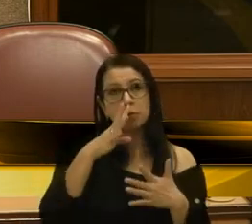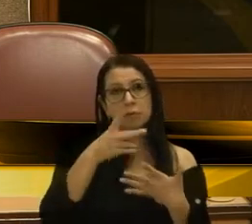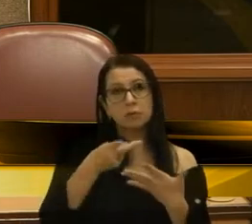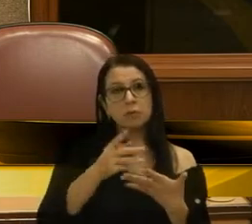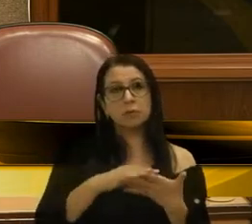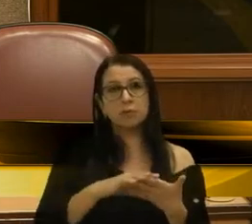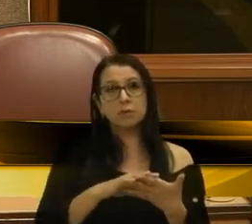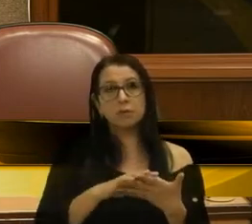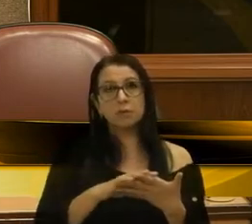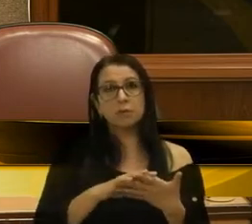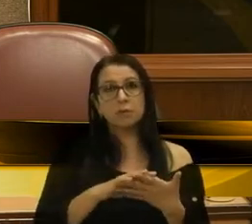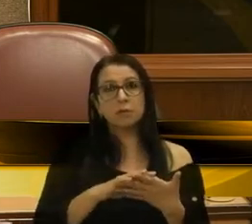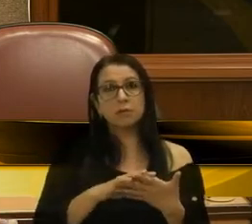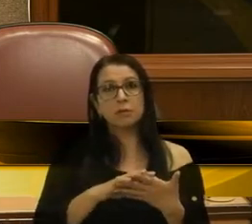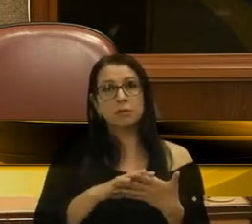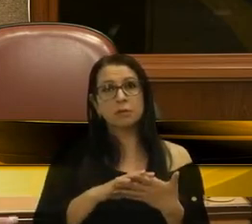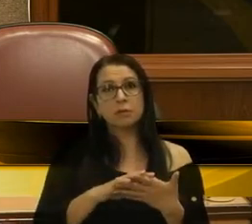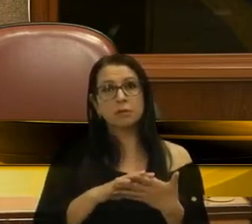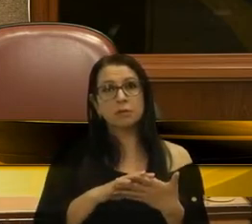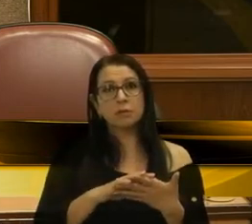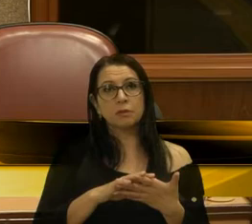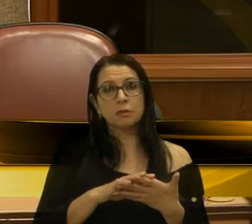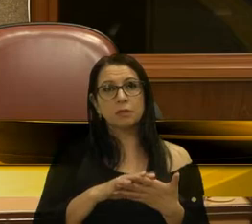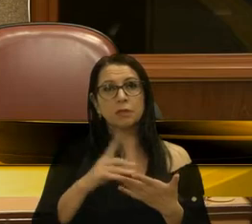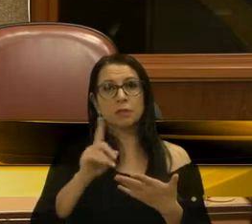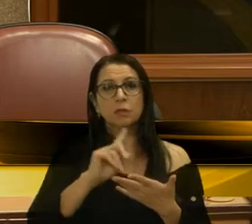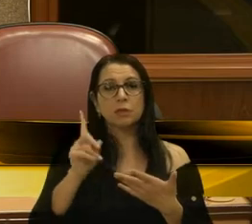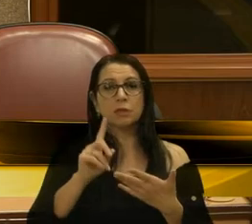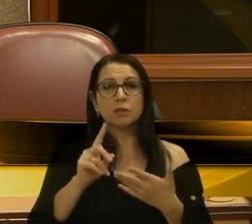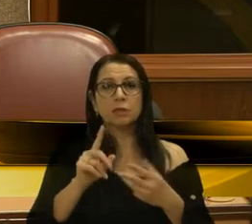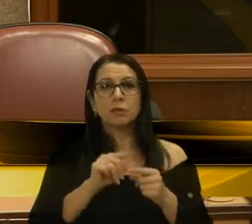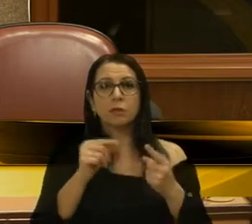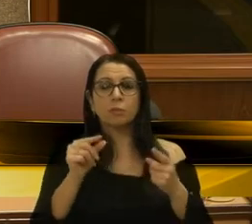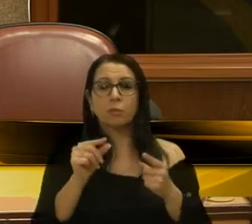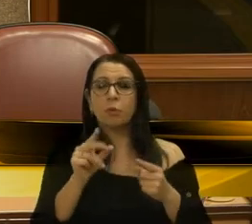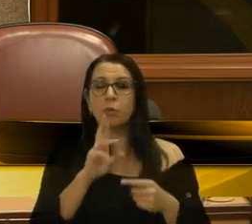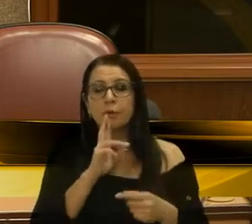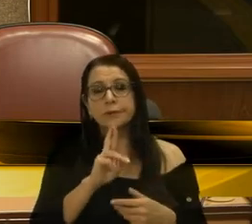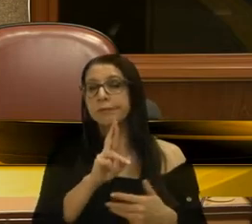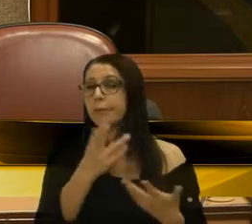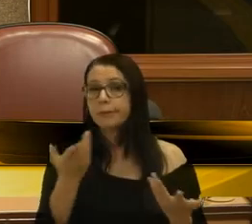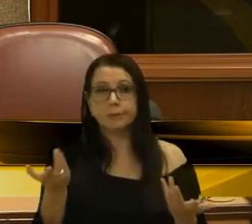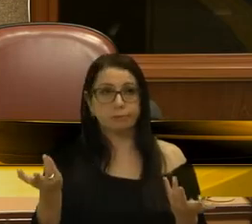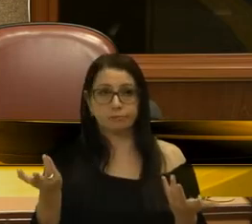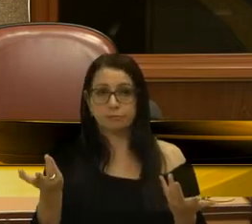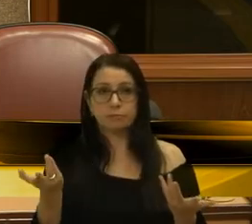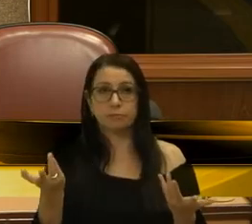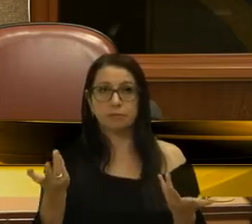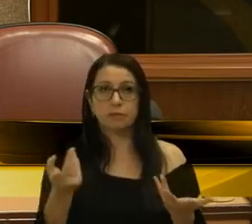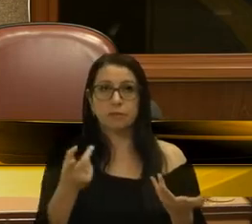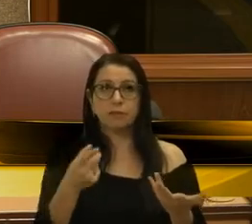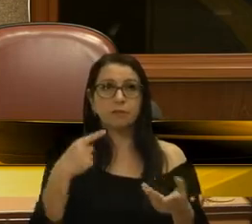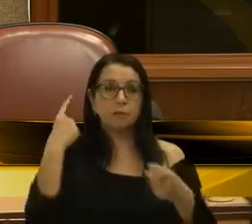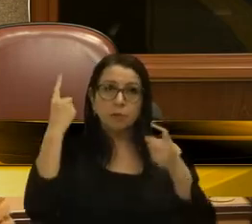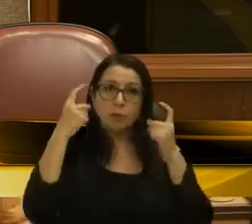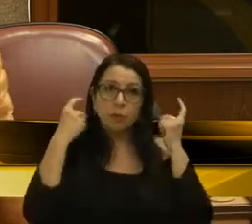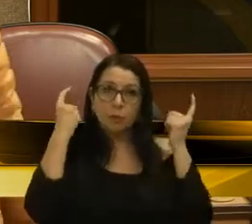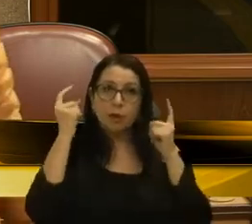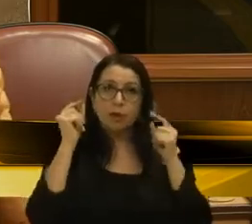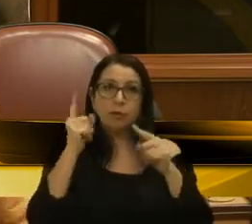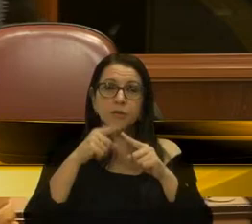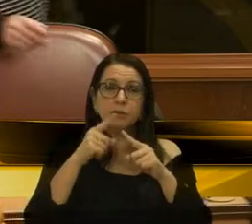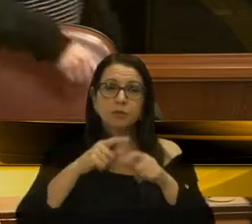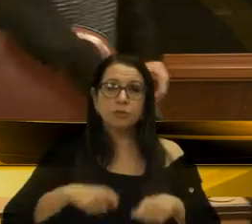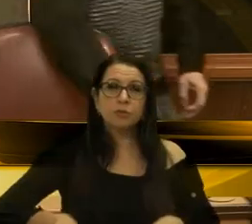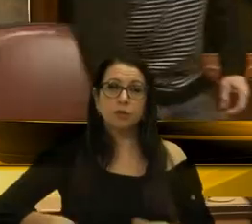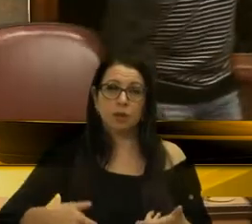que, a não ser ir dar uma passeada lá, trouxe muito pouco resultado, né? Então a gente fica muito preocupado com esse tipo de